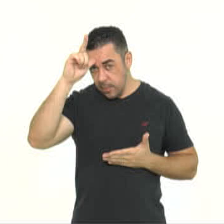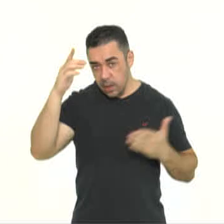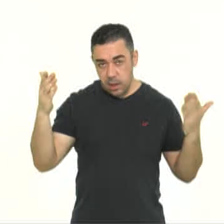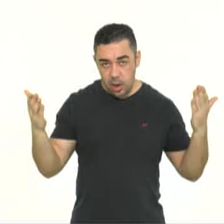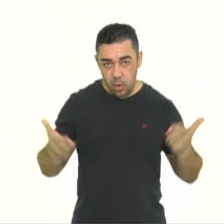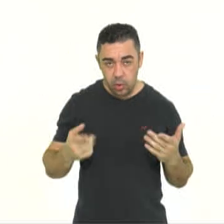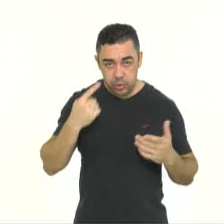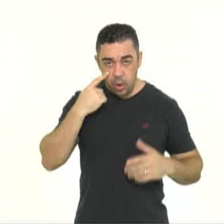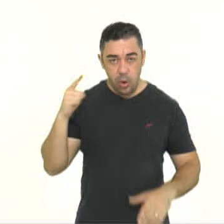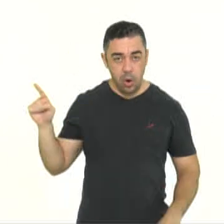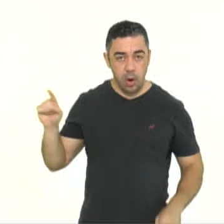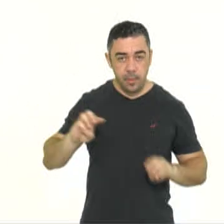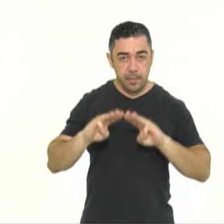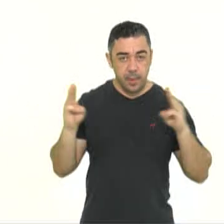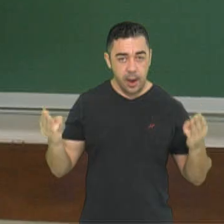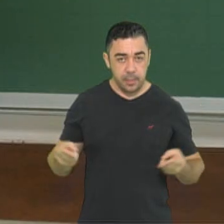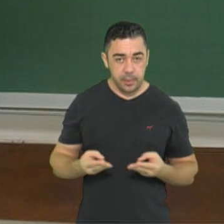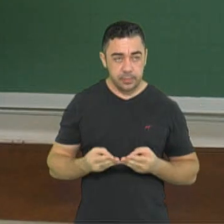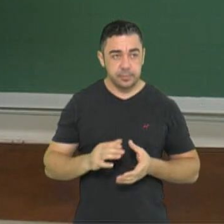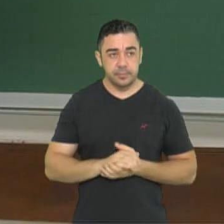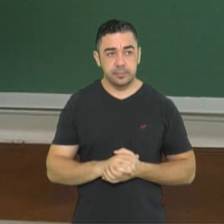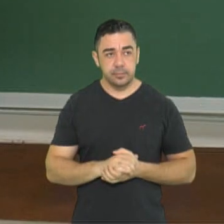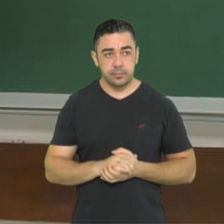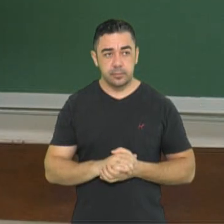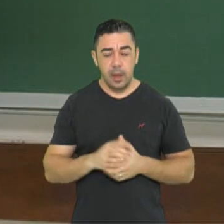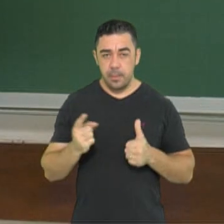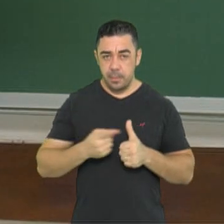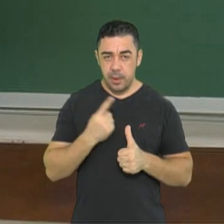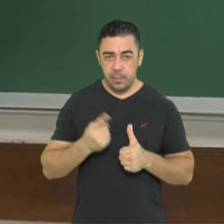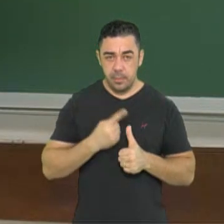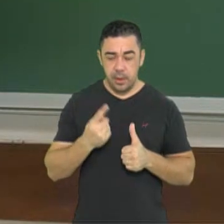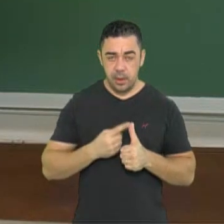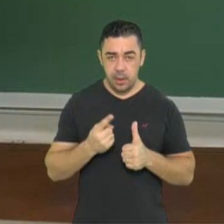professor Roberto trouxe. Aqui estão as primeiras